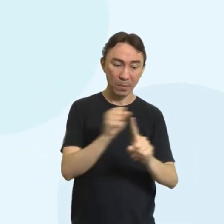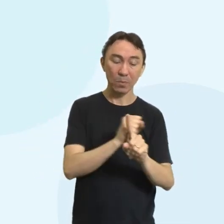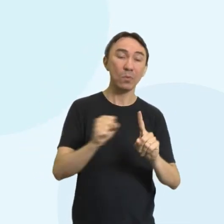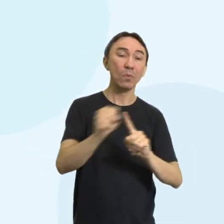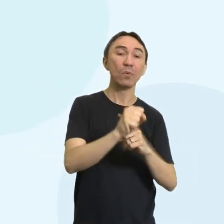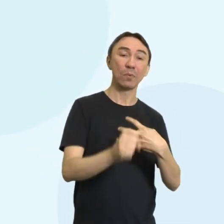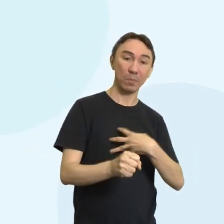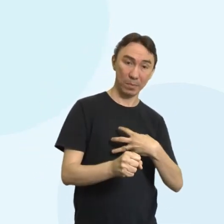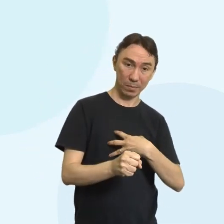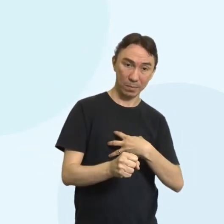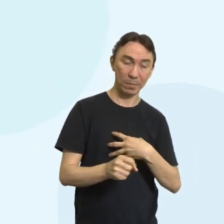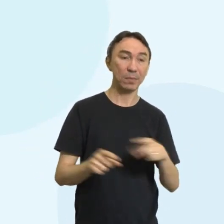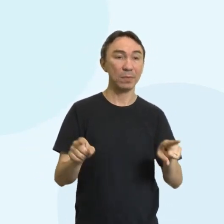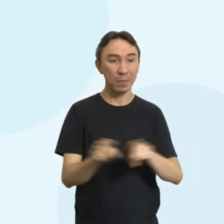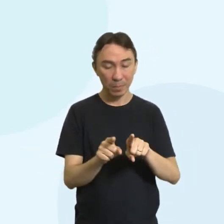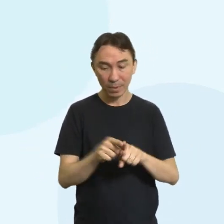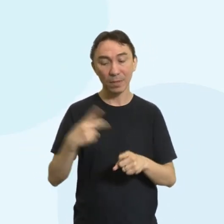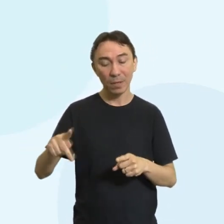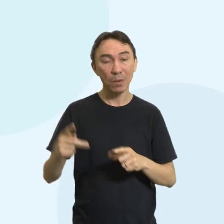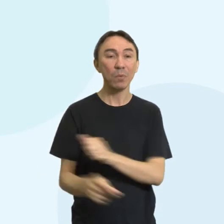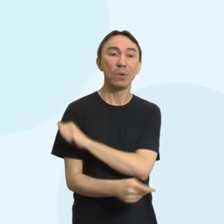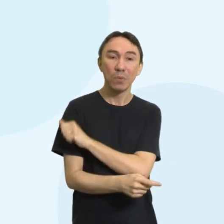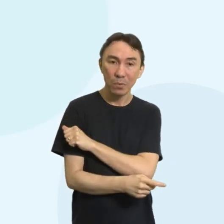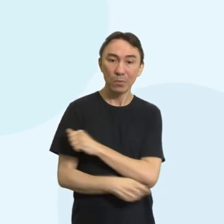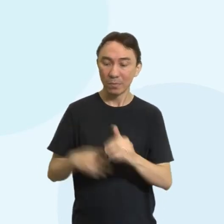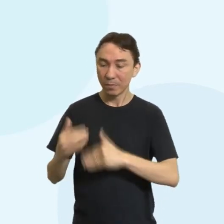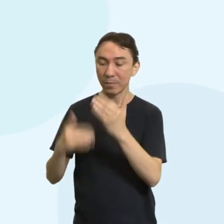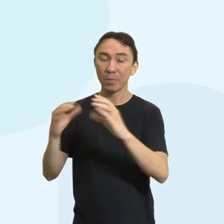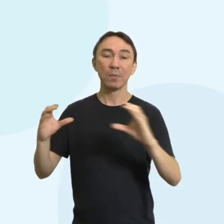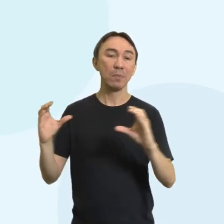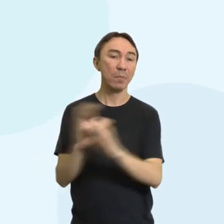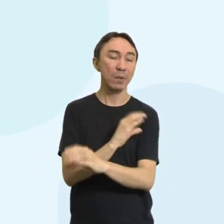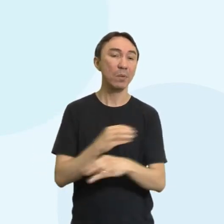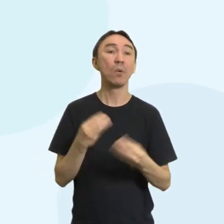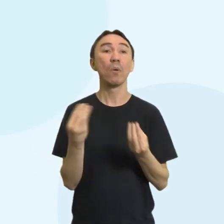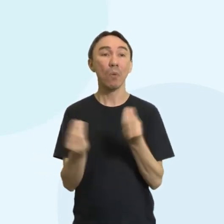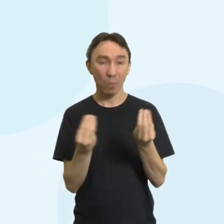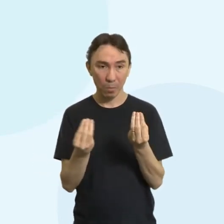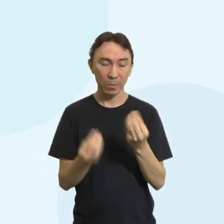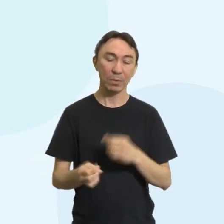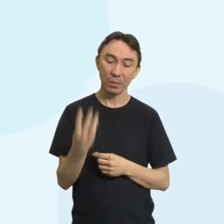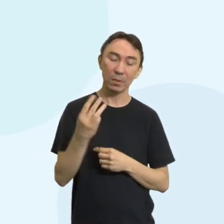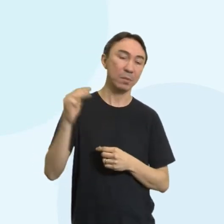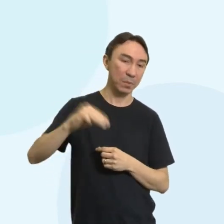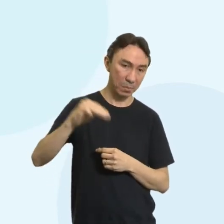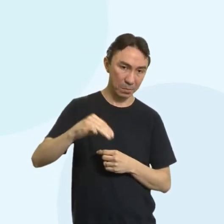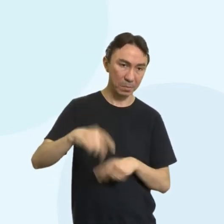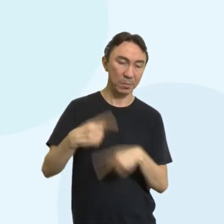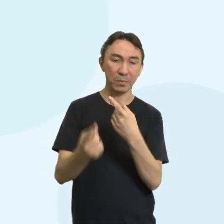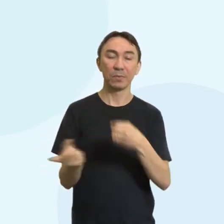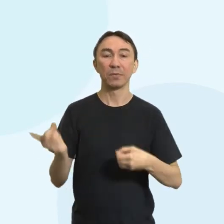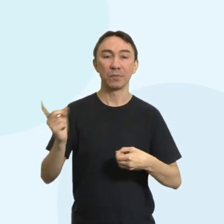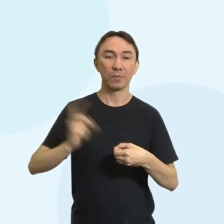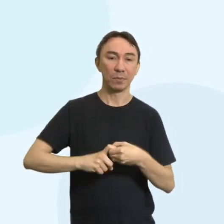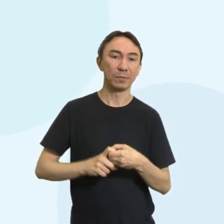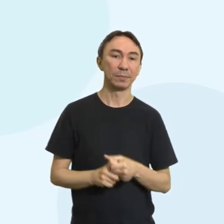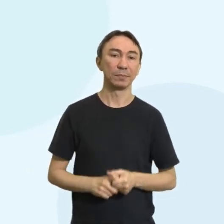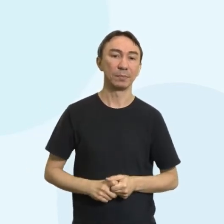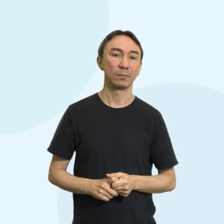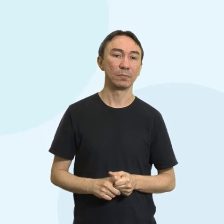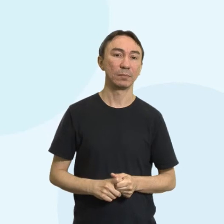e o desenvolvimento integral do estudante? 3 minutinhos e a professora Marli volta com as contribuições de vocês no